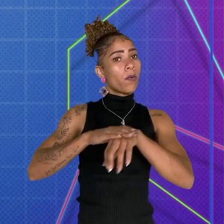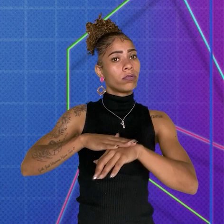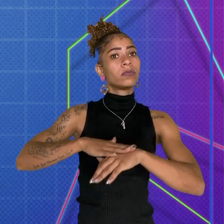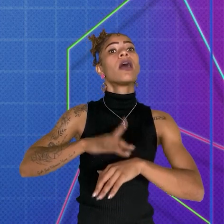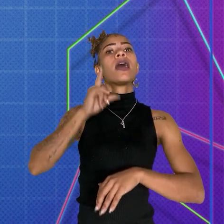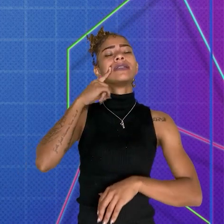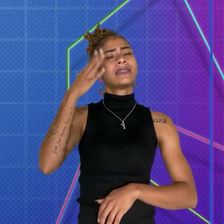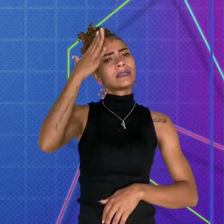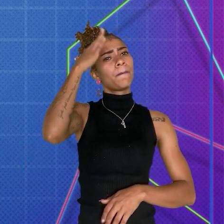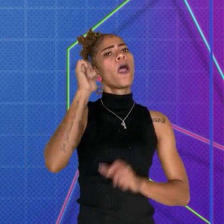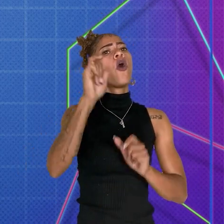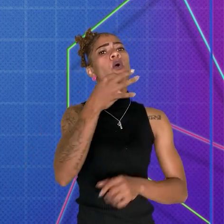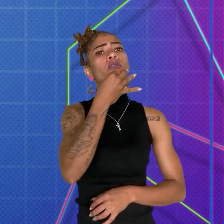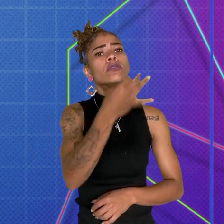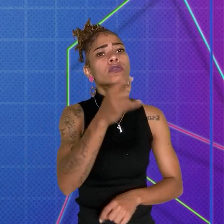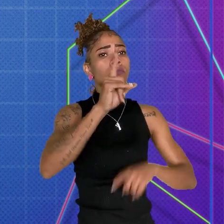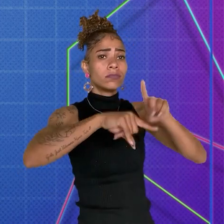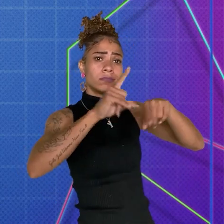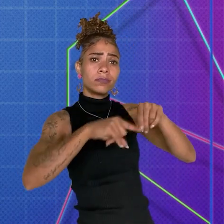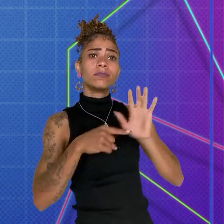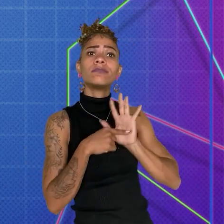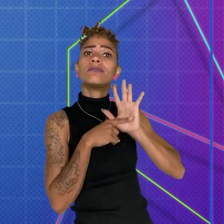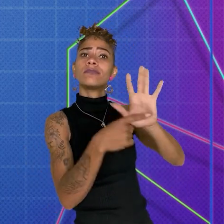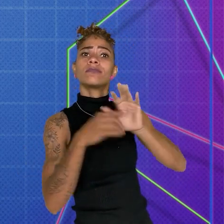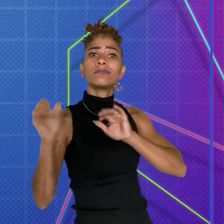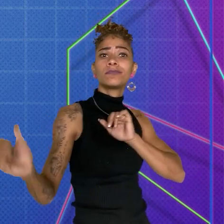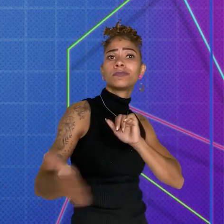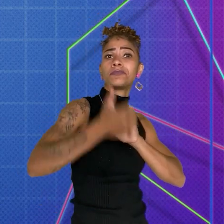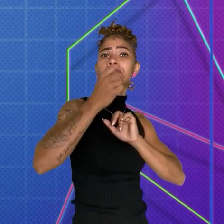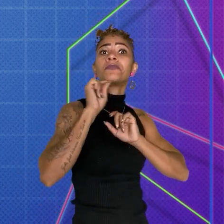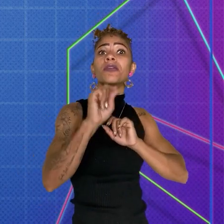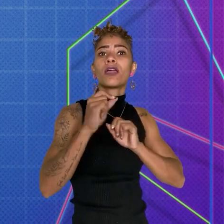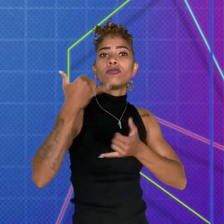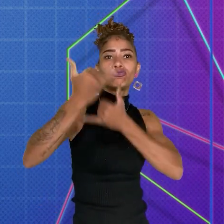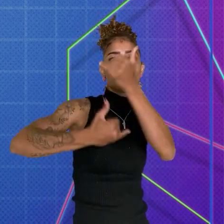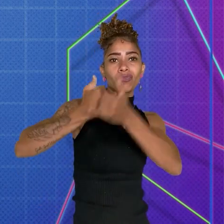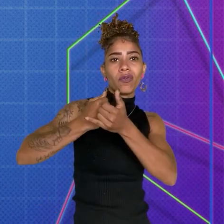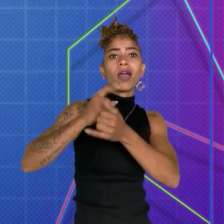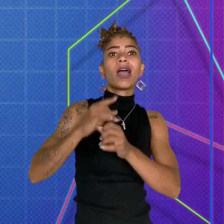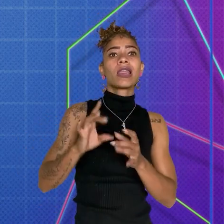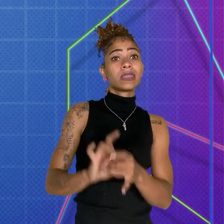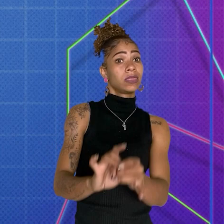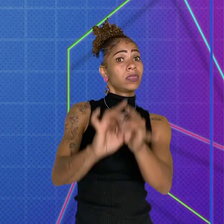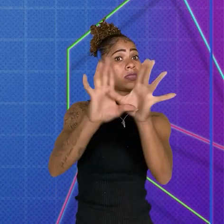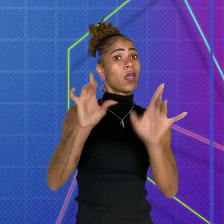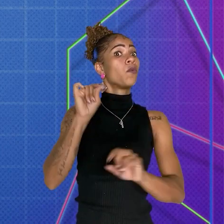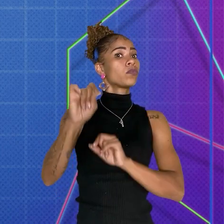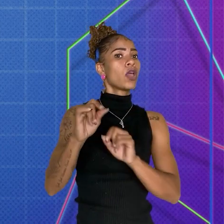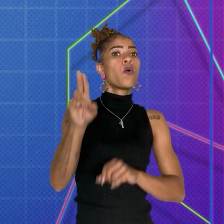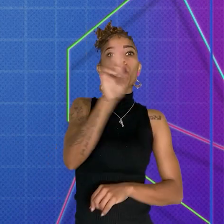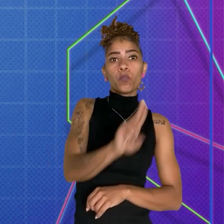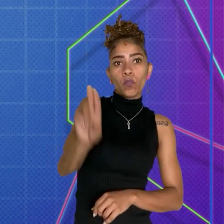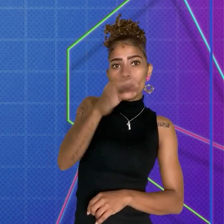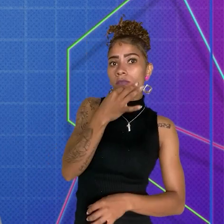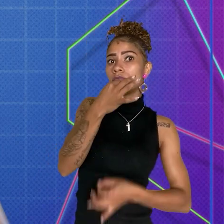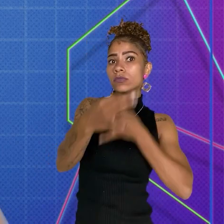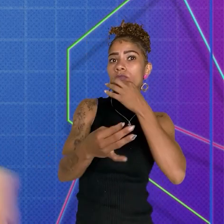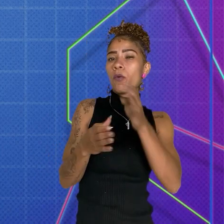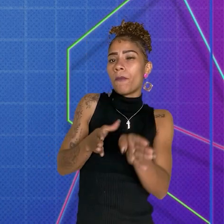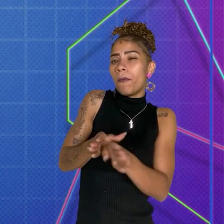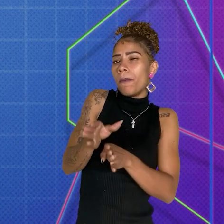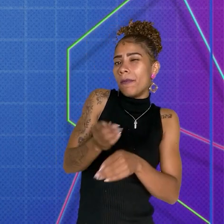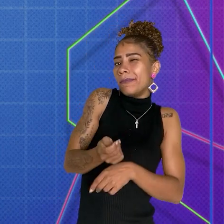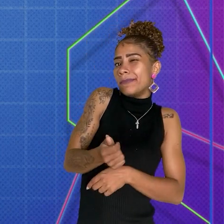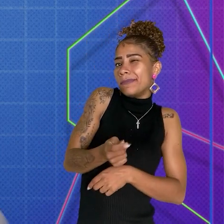O mapeamento de sons de objetos também pode ajudar a melhorar a jogabilidade do jogo, uma vez que permite que os jogadores usem o som como